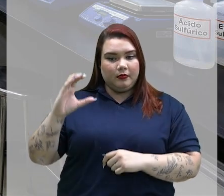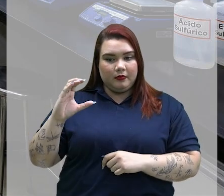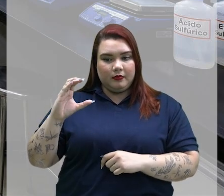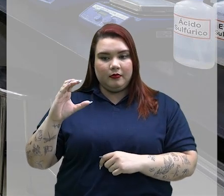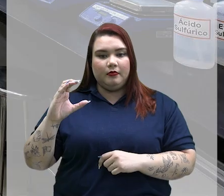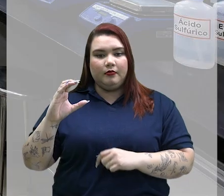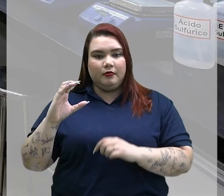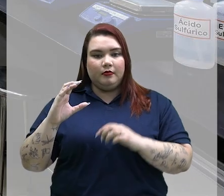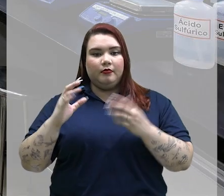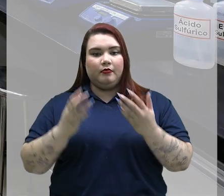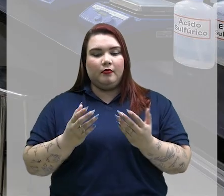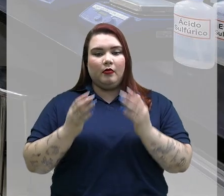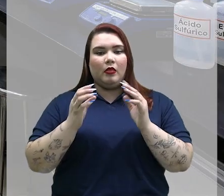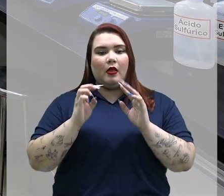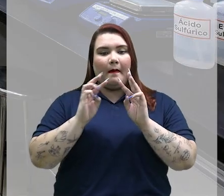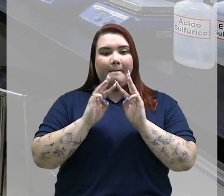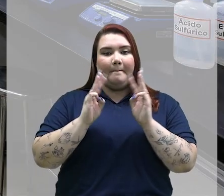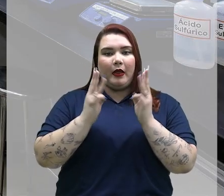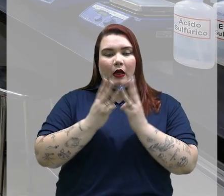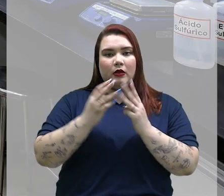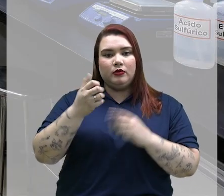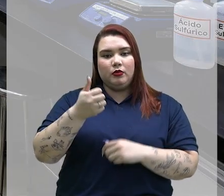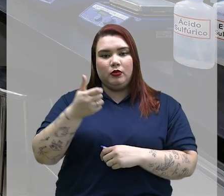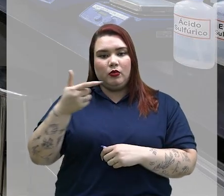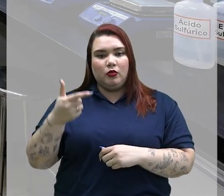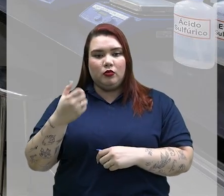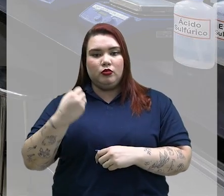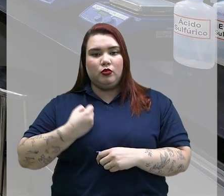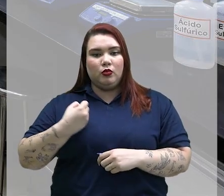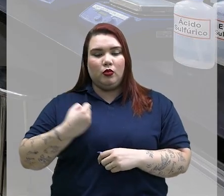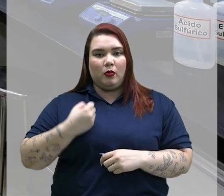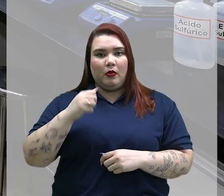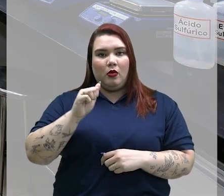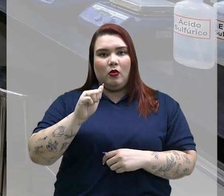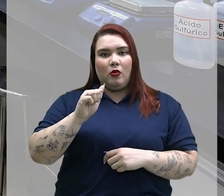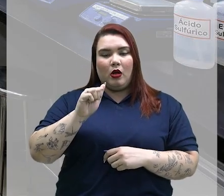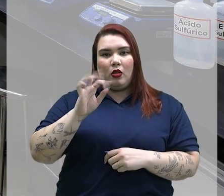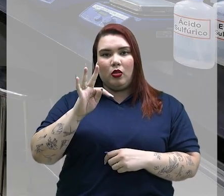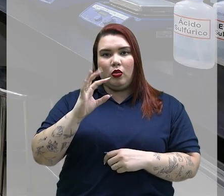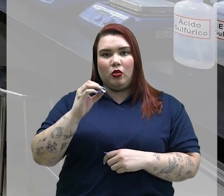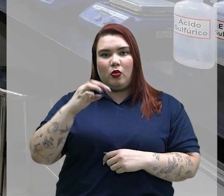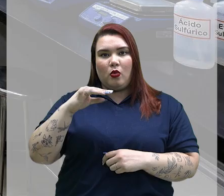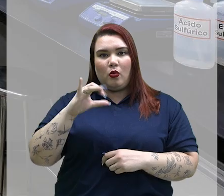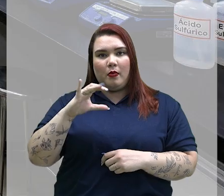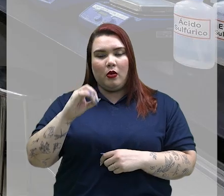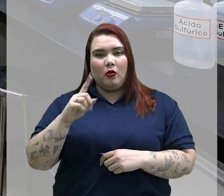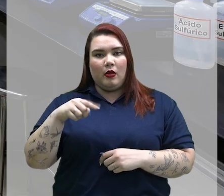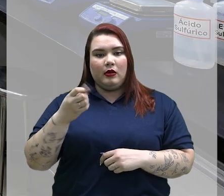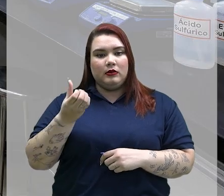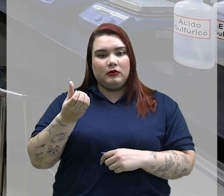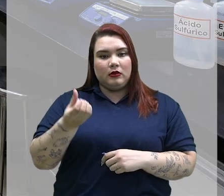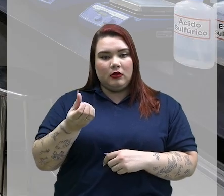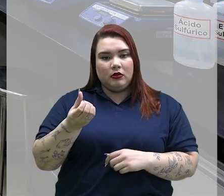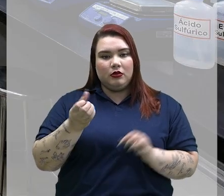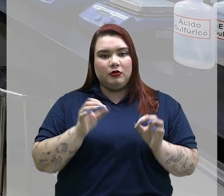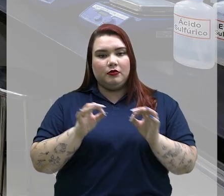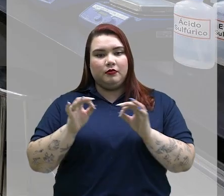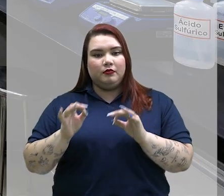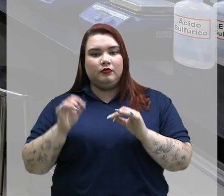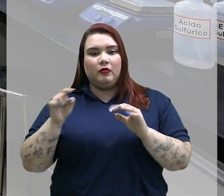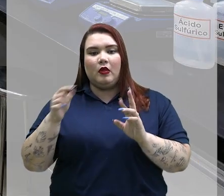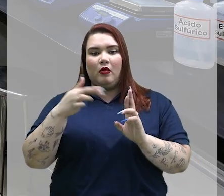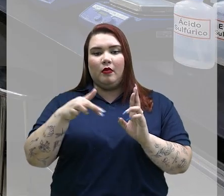A sua massa é de 12, o seu número atômico é de 6, E isso confere a esse elemento